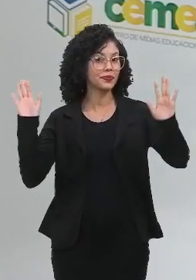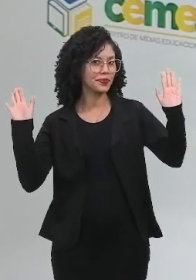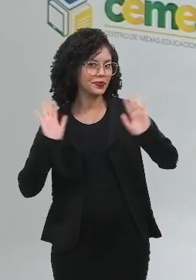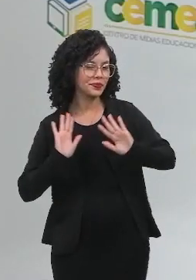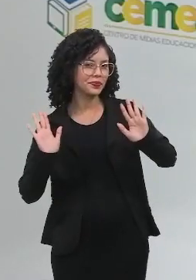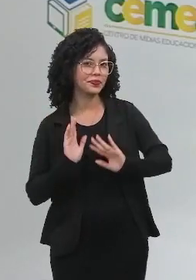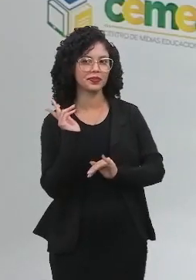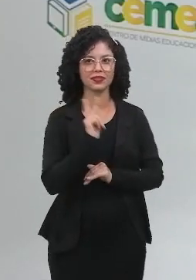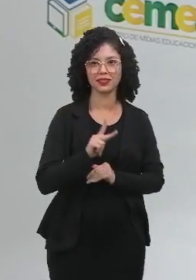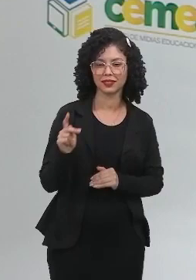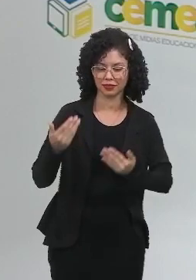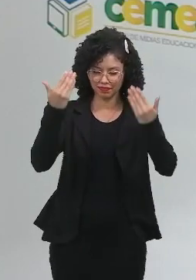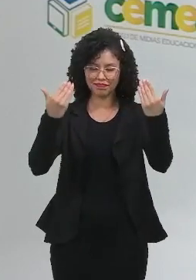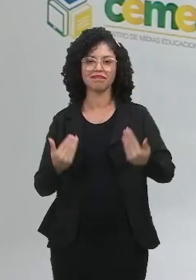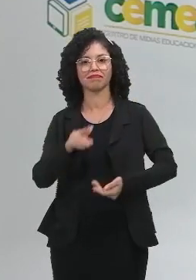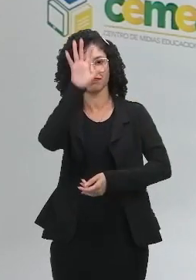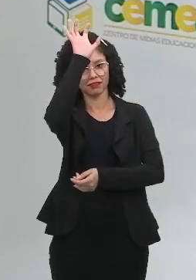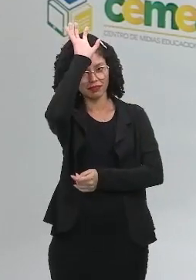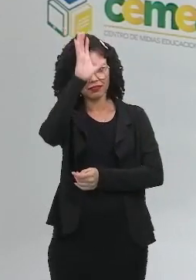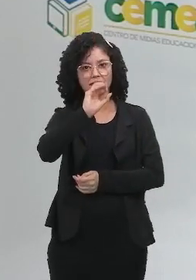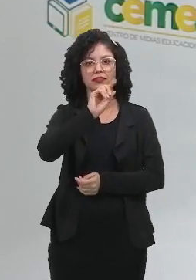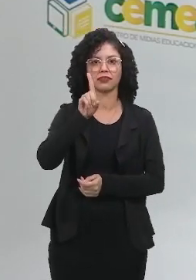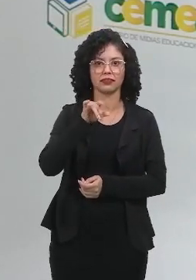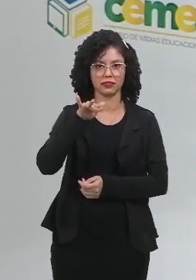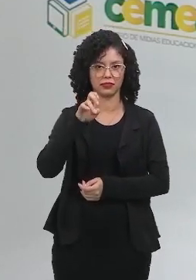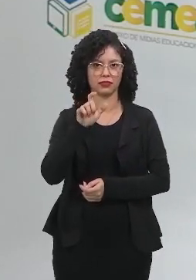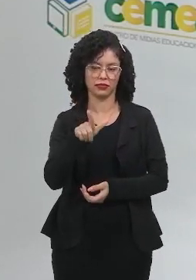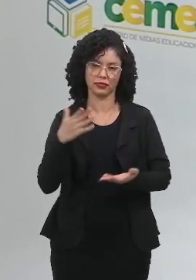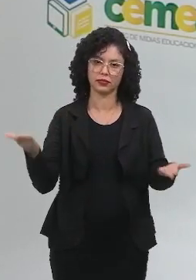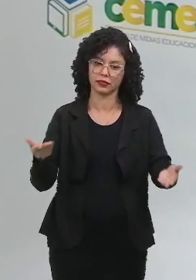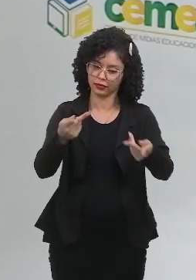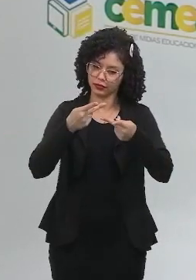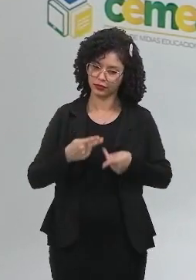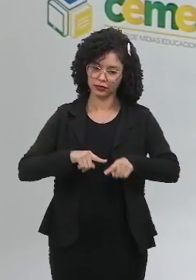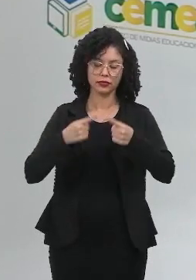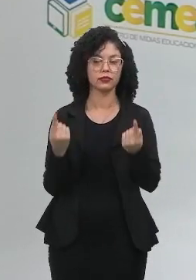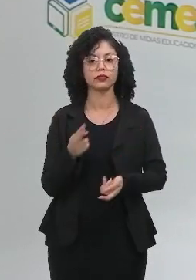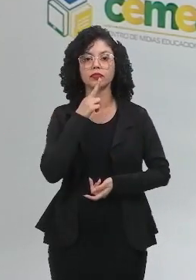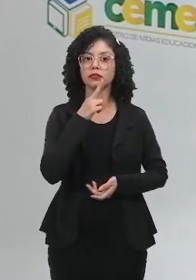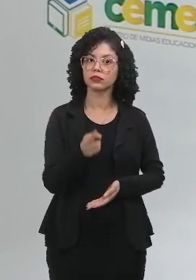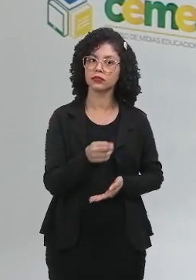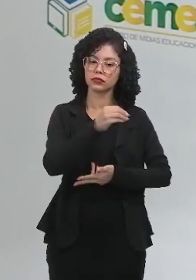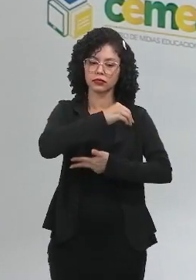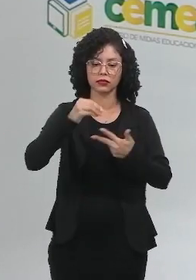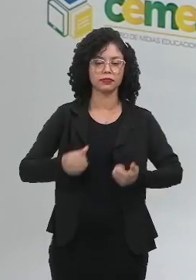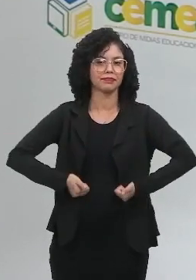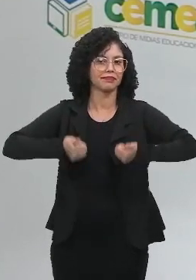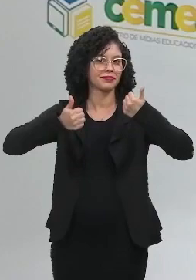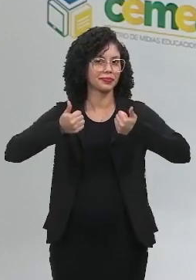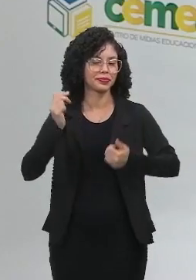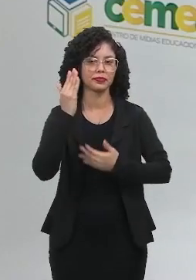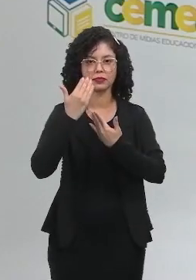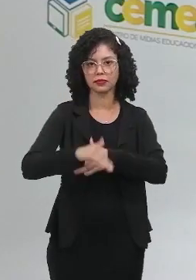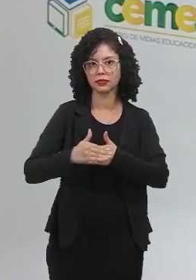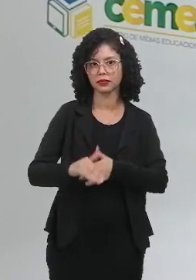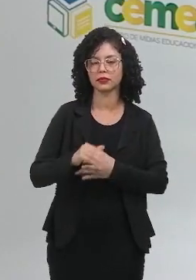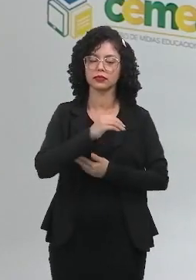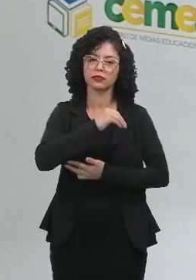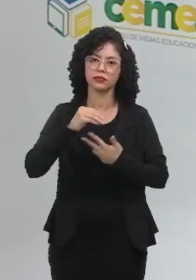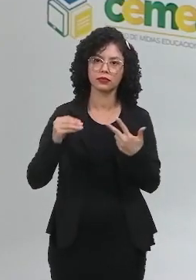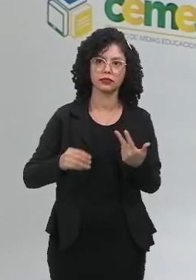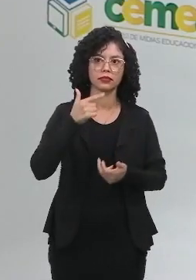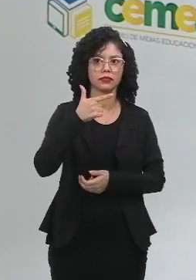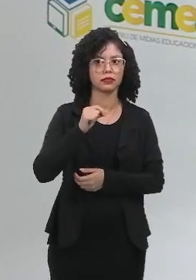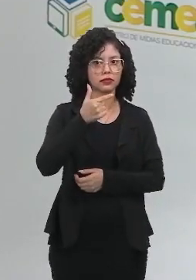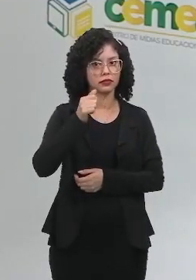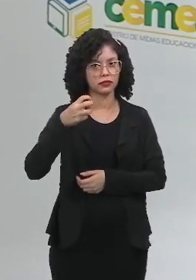Olá professor Ziel aqui bem-vindos a mais uma resolução de questões do prem legal da prova do Enem